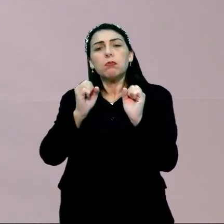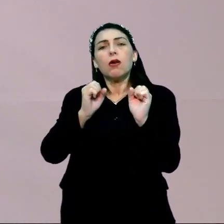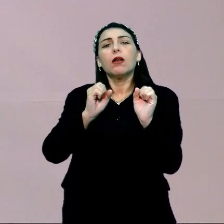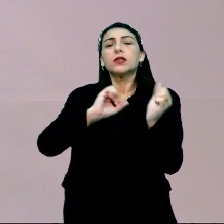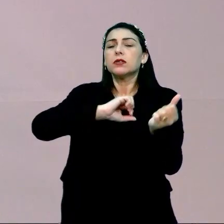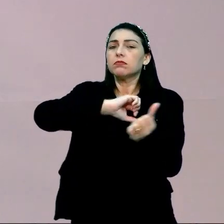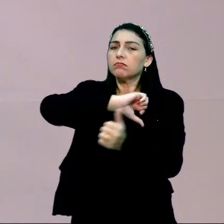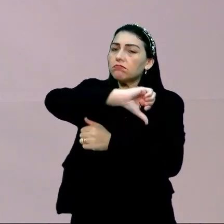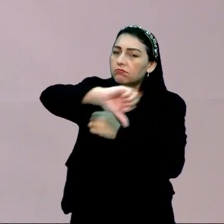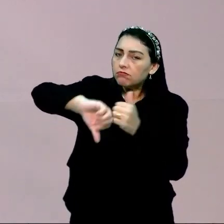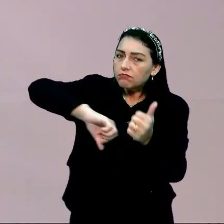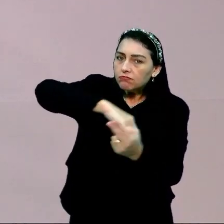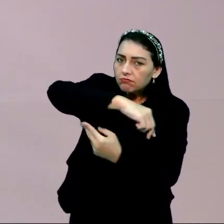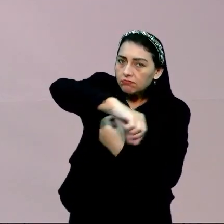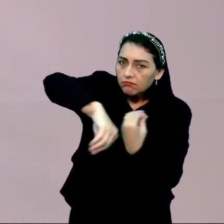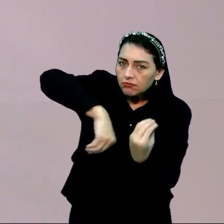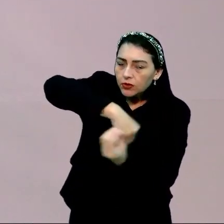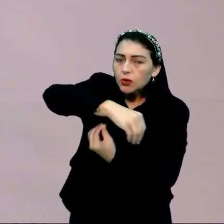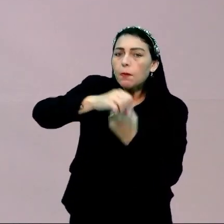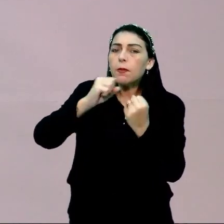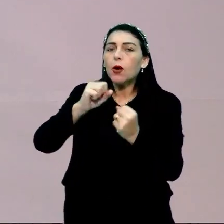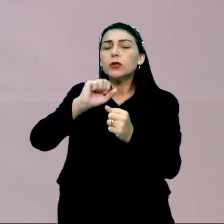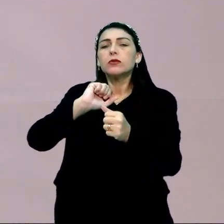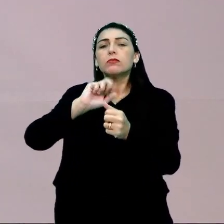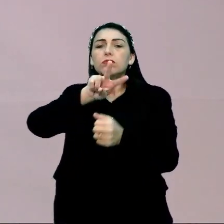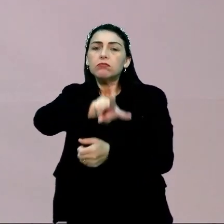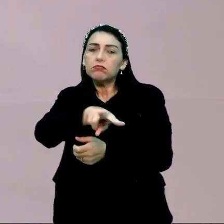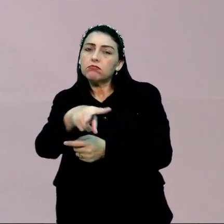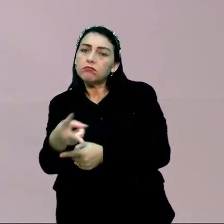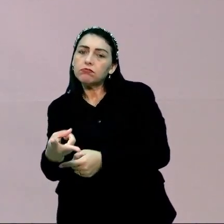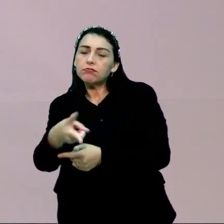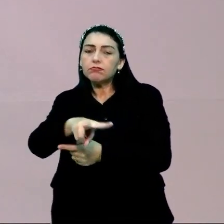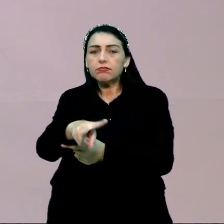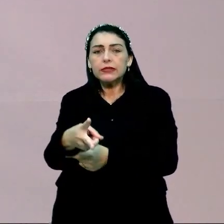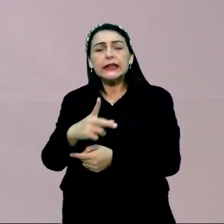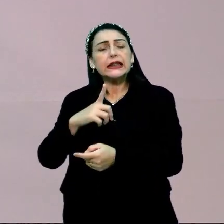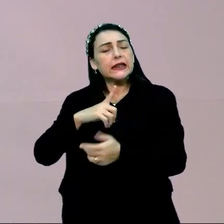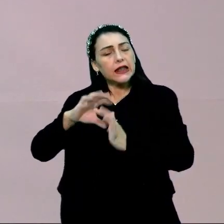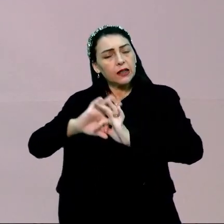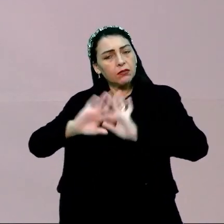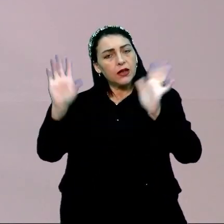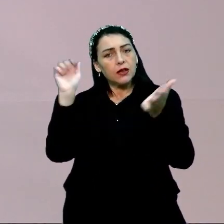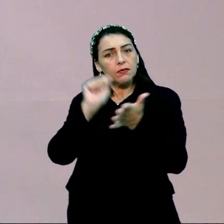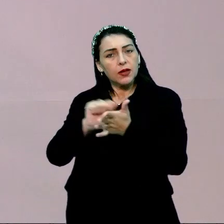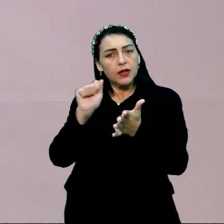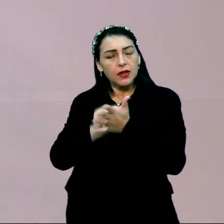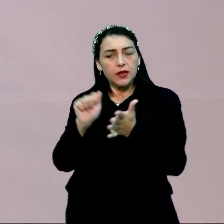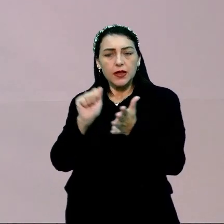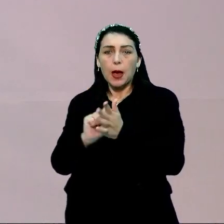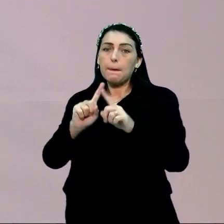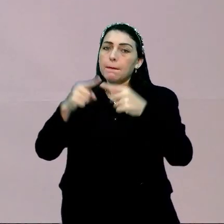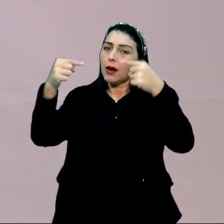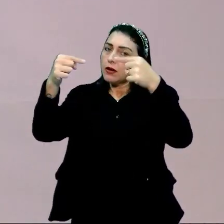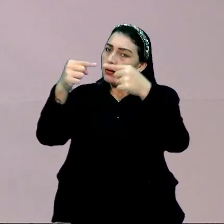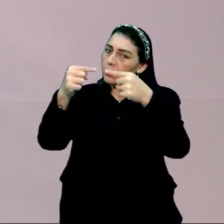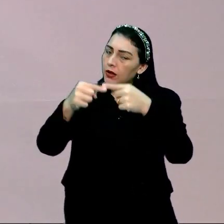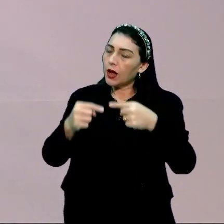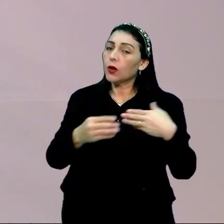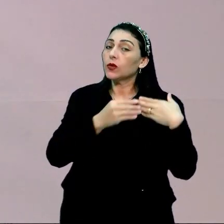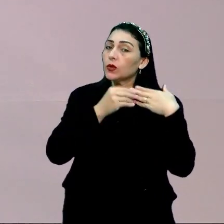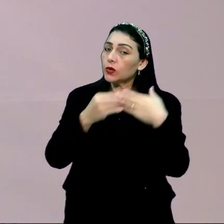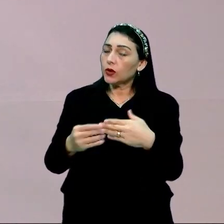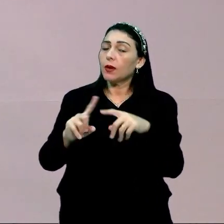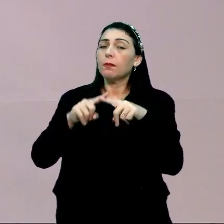teses. Não, você pode alternar. Você tem liberdade para escrever. Não, eu trouxe uma receita, mas você